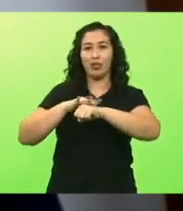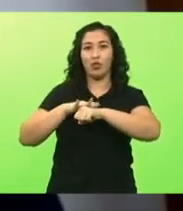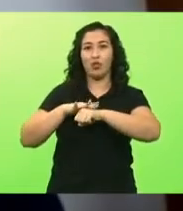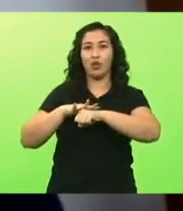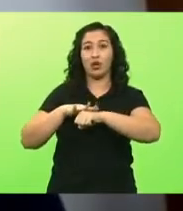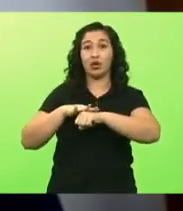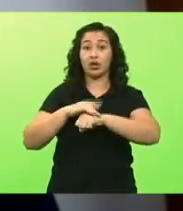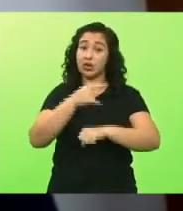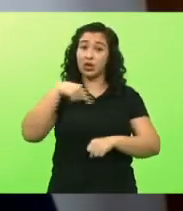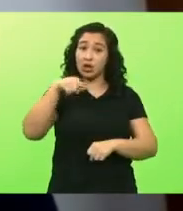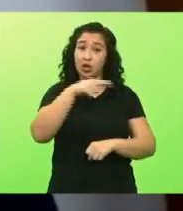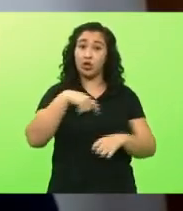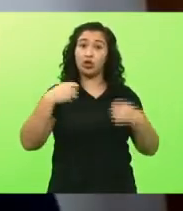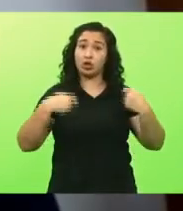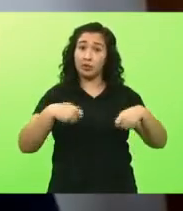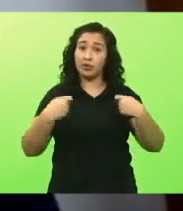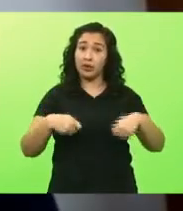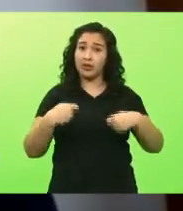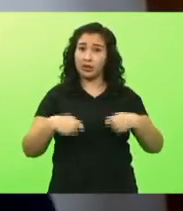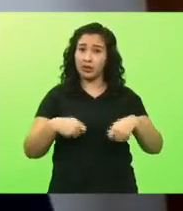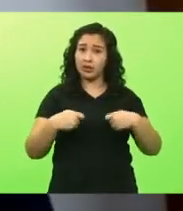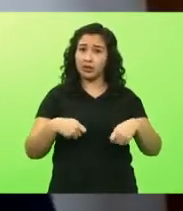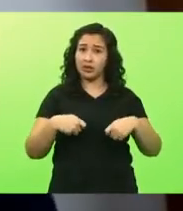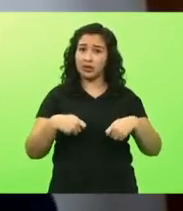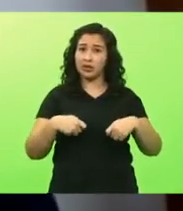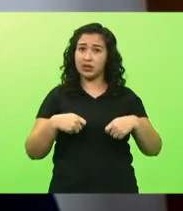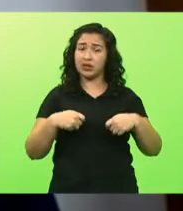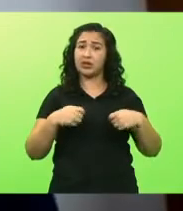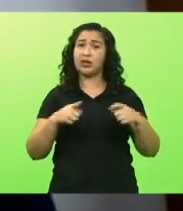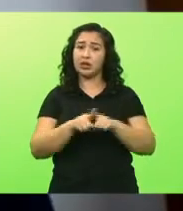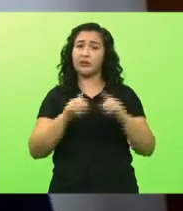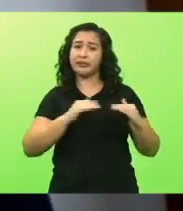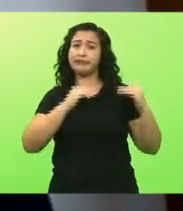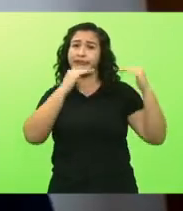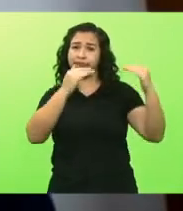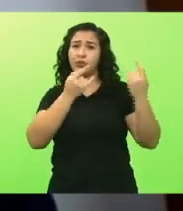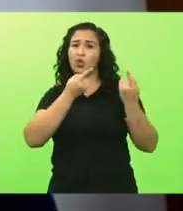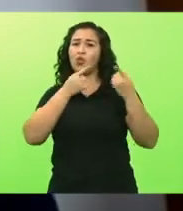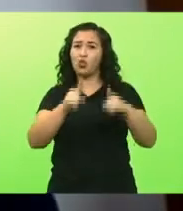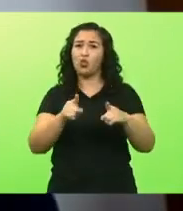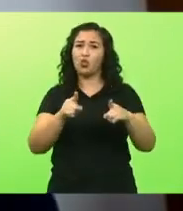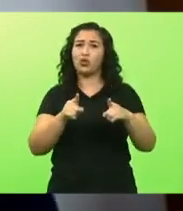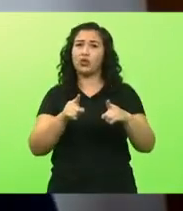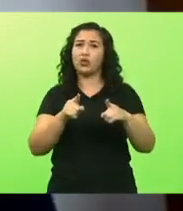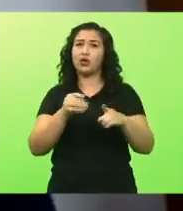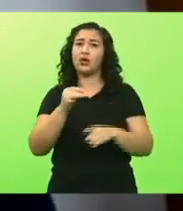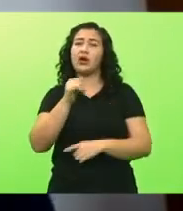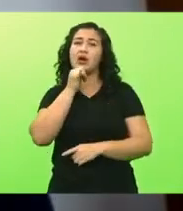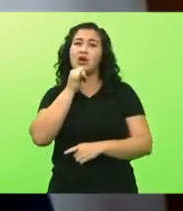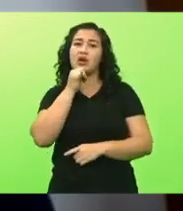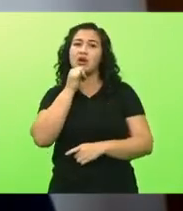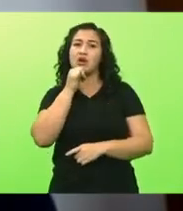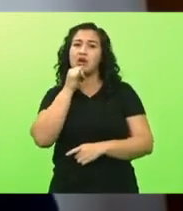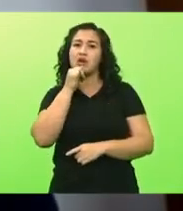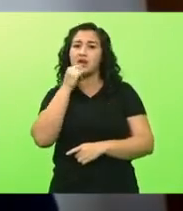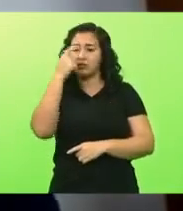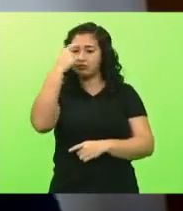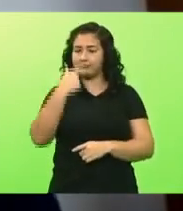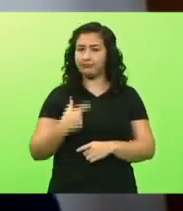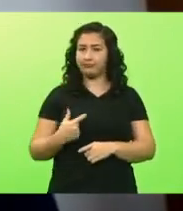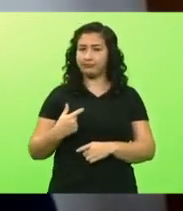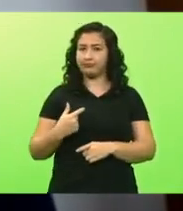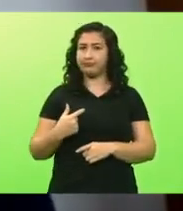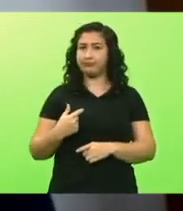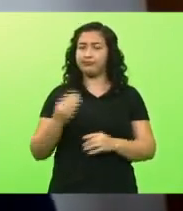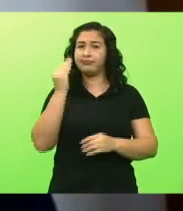sim, ser altivos e combatê-la e dar exemplo e fazer com que o nosso Estado,